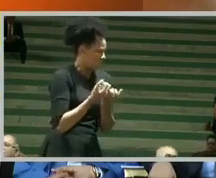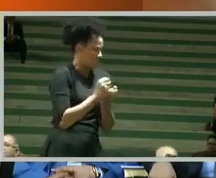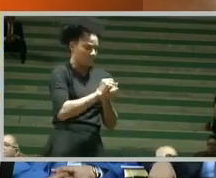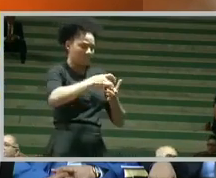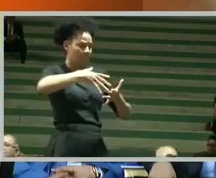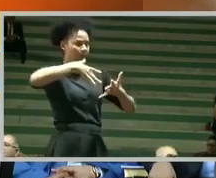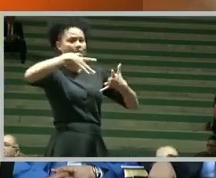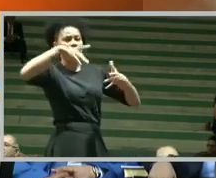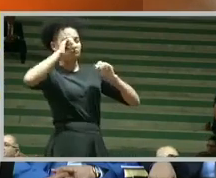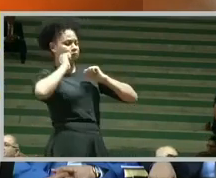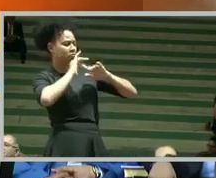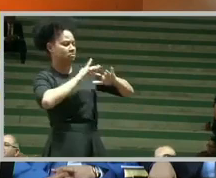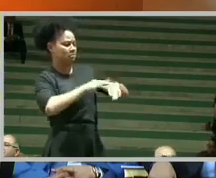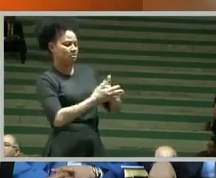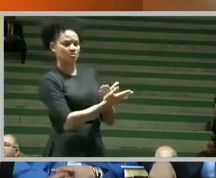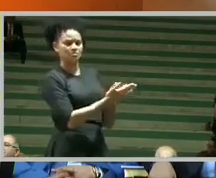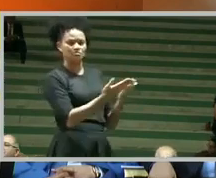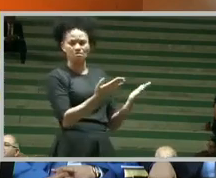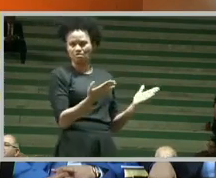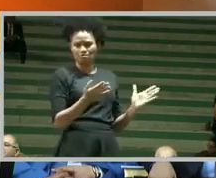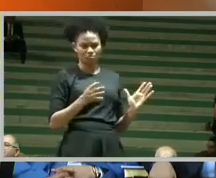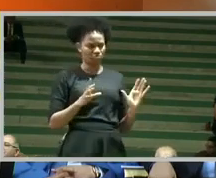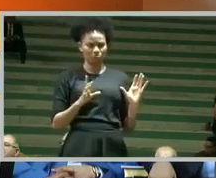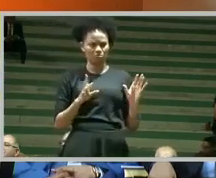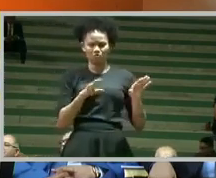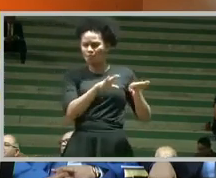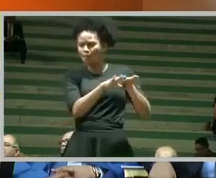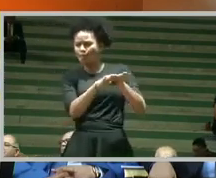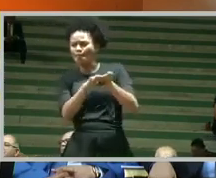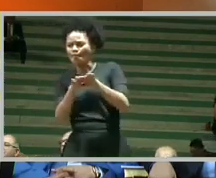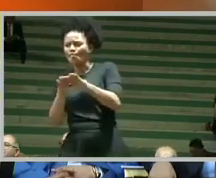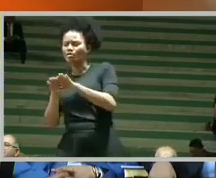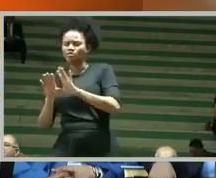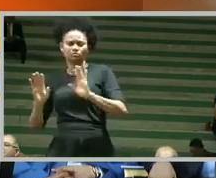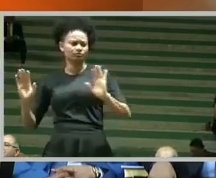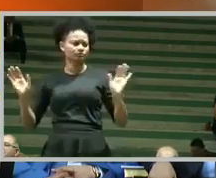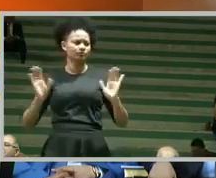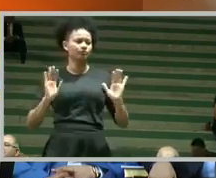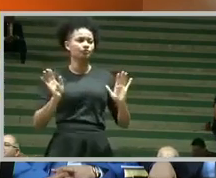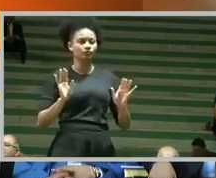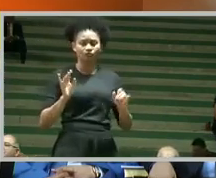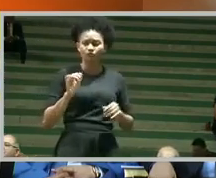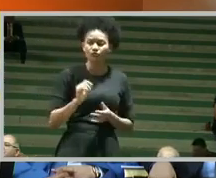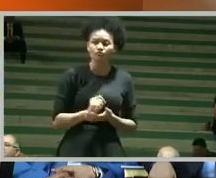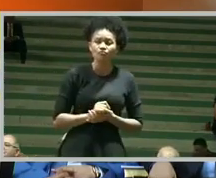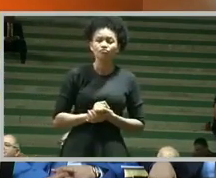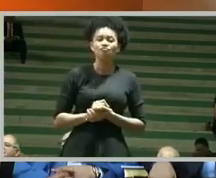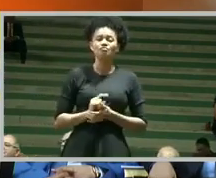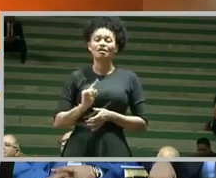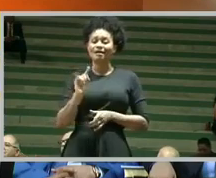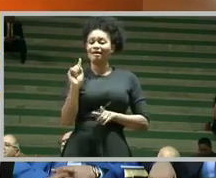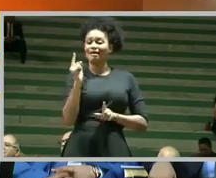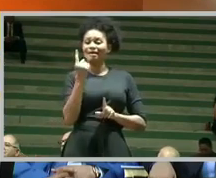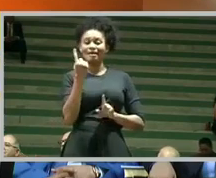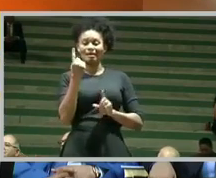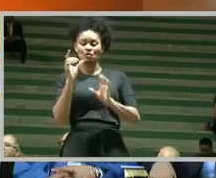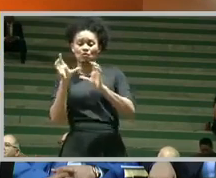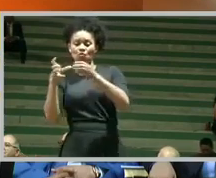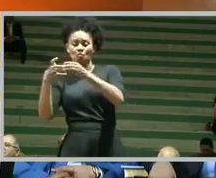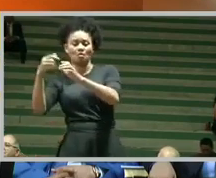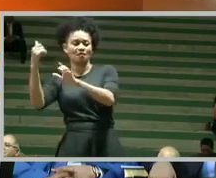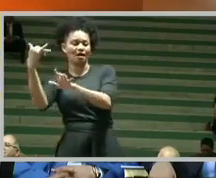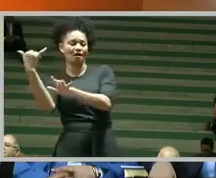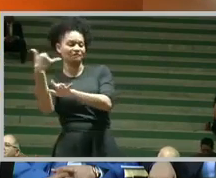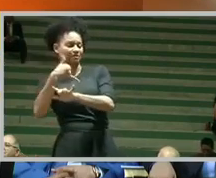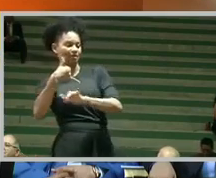Grandes coisas fez o Senhor. Não é isso. Ele não diz as nações. Ele diz entre